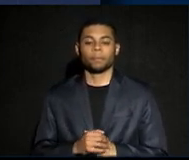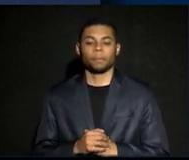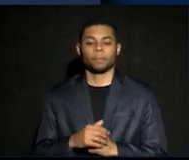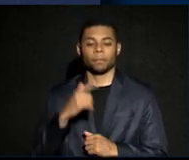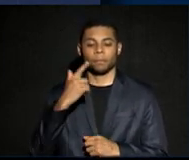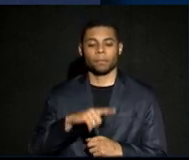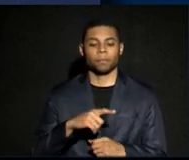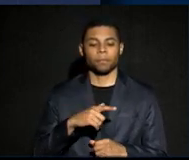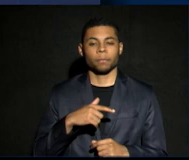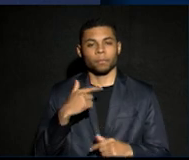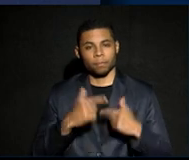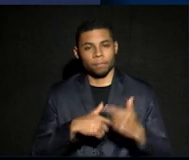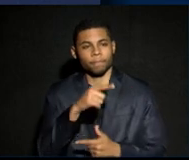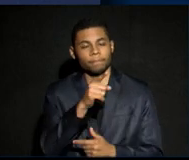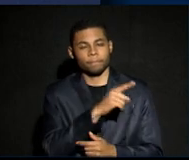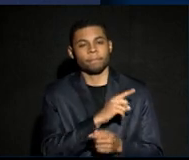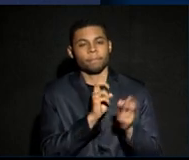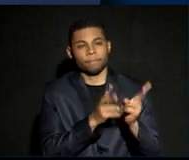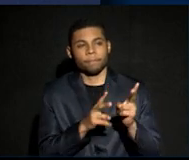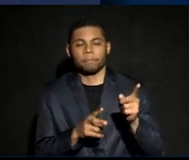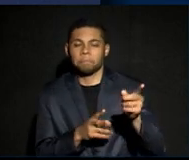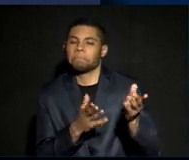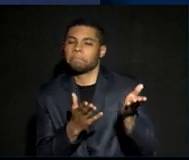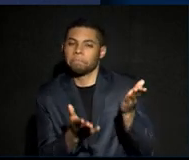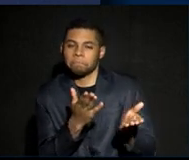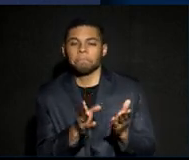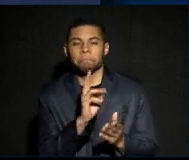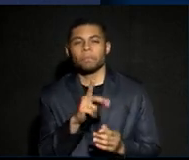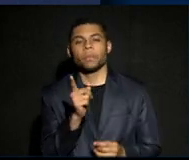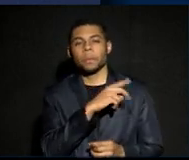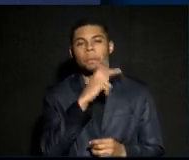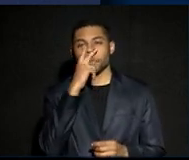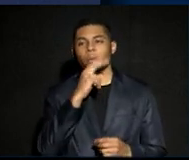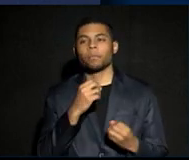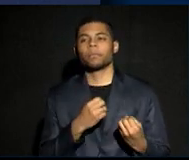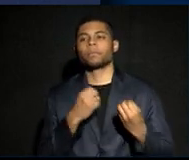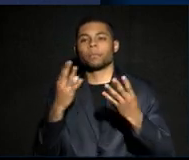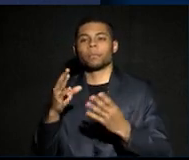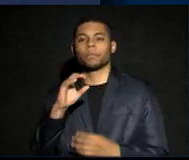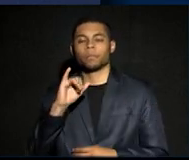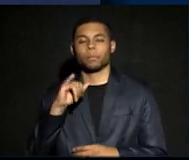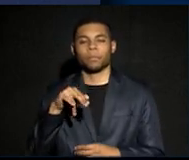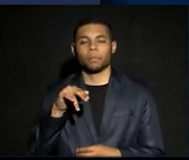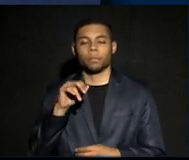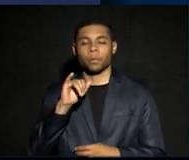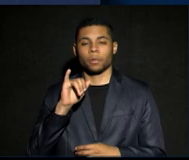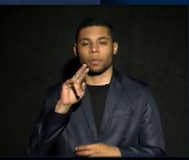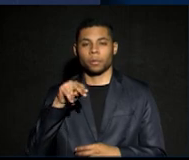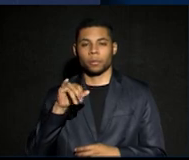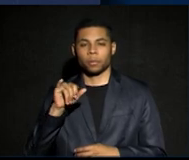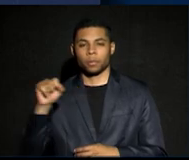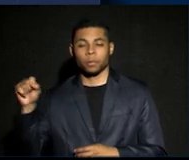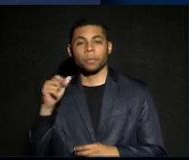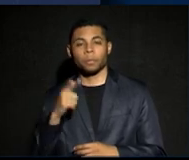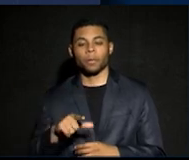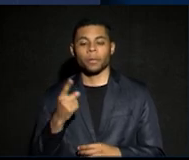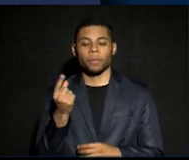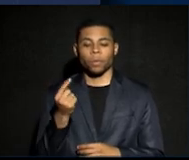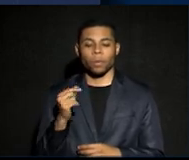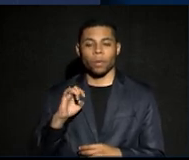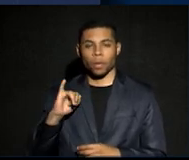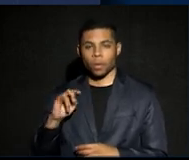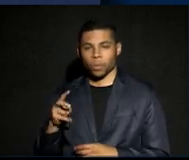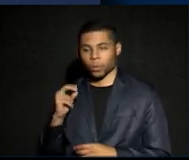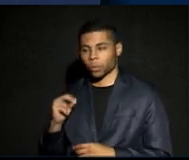desaceleração da atividade também bem moderada a ponto de não impactar muitos verniz e a gente ter valuations